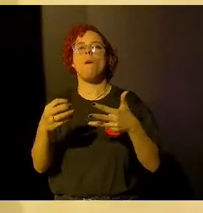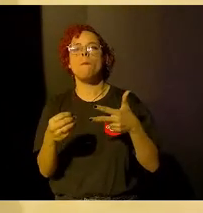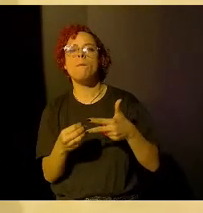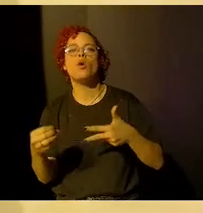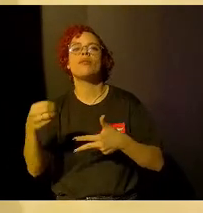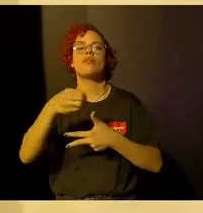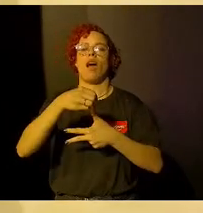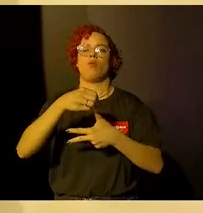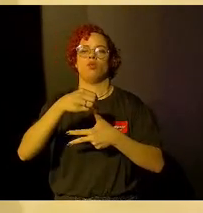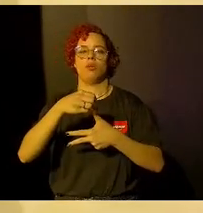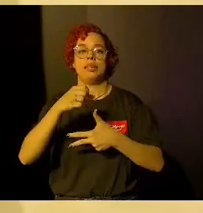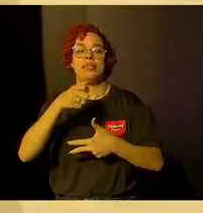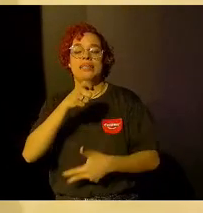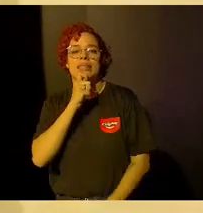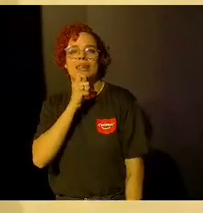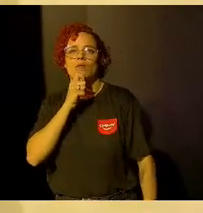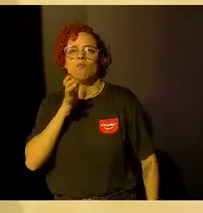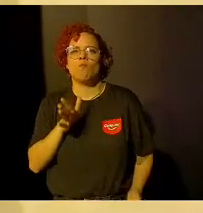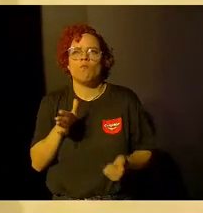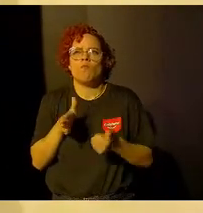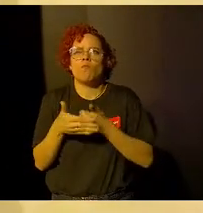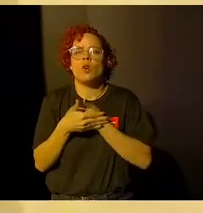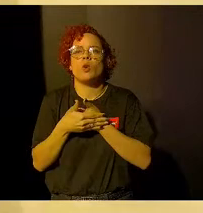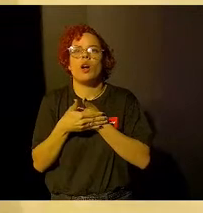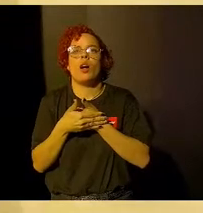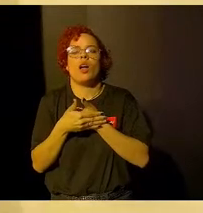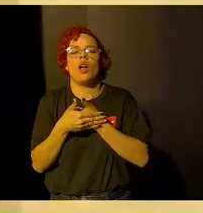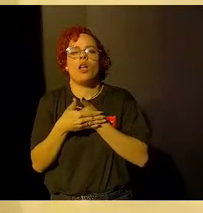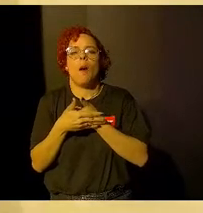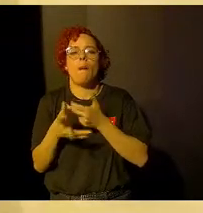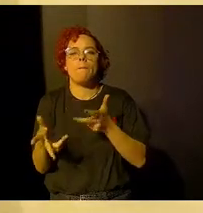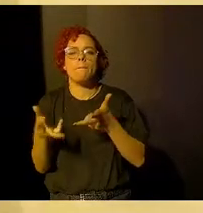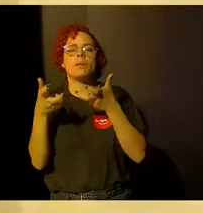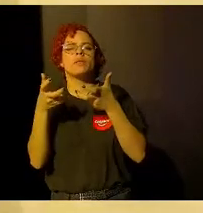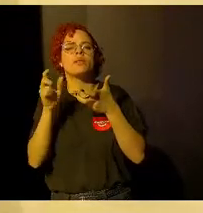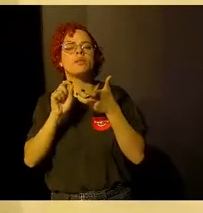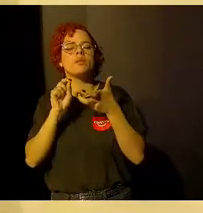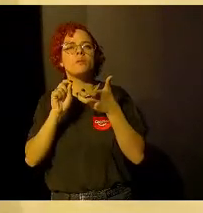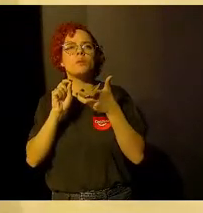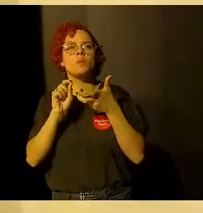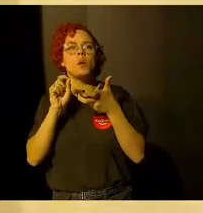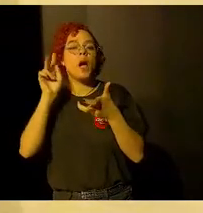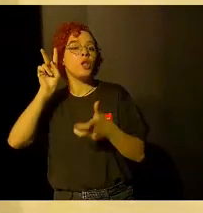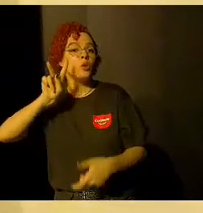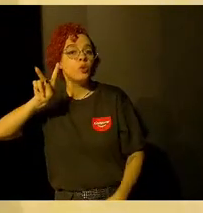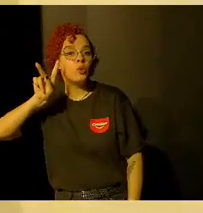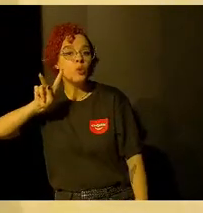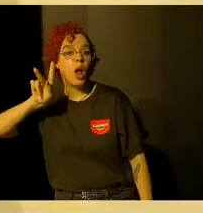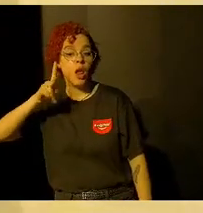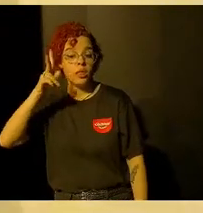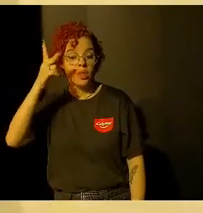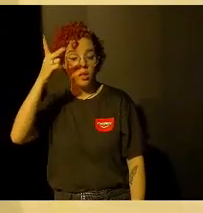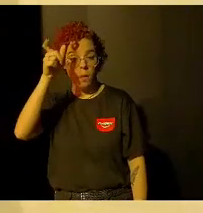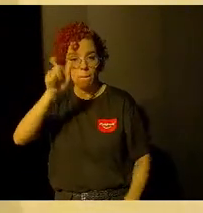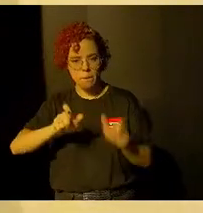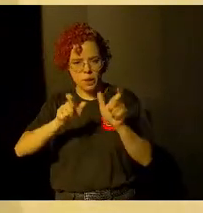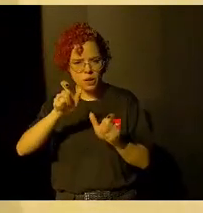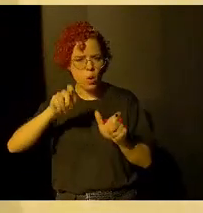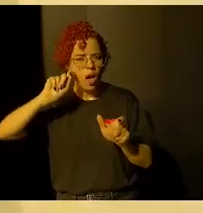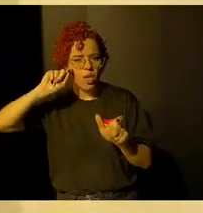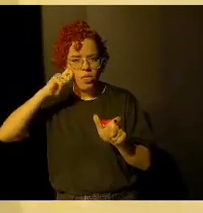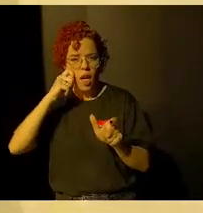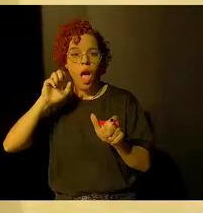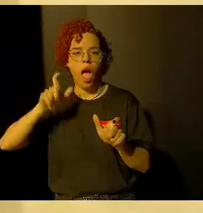esconder né e reconhecer o quanto a história de pessoas negras é impressionante